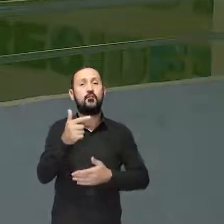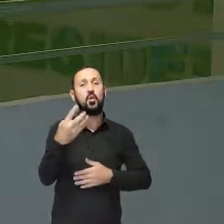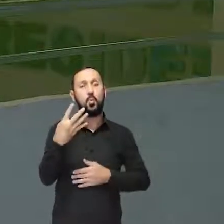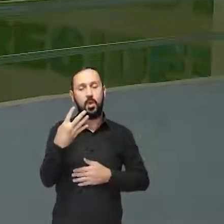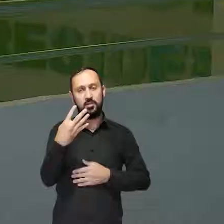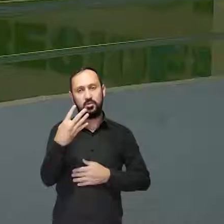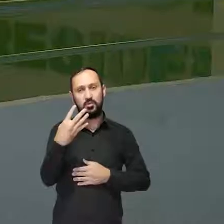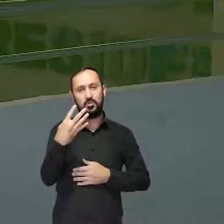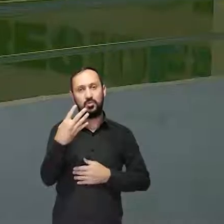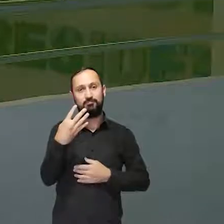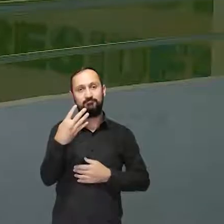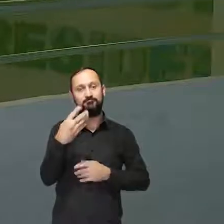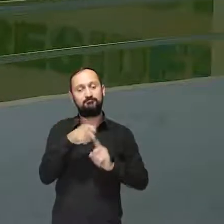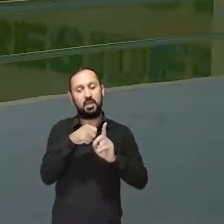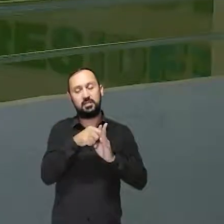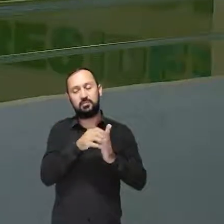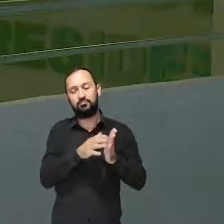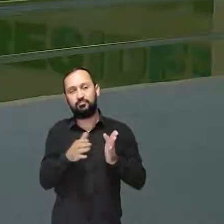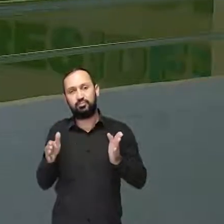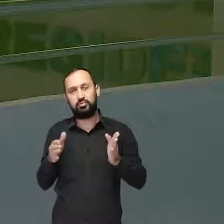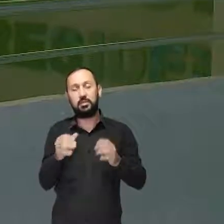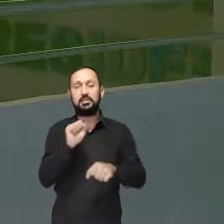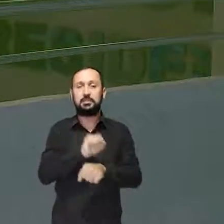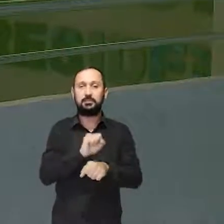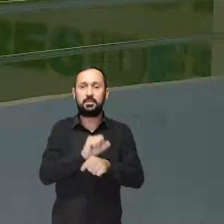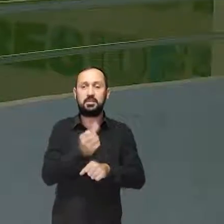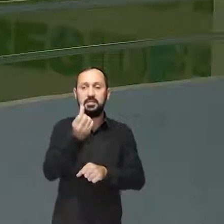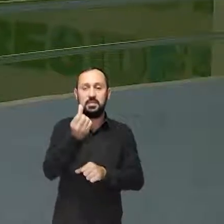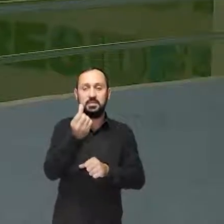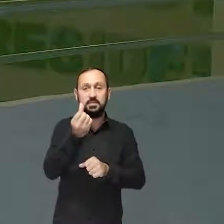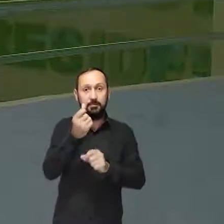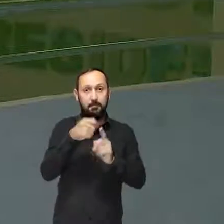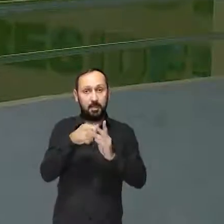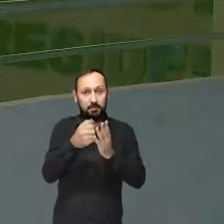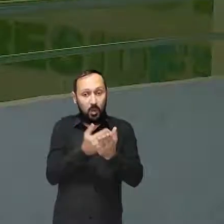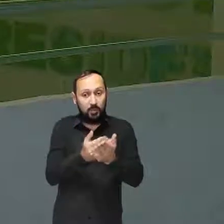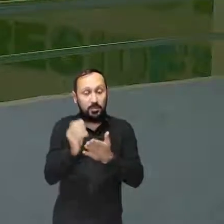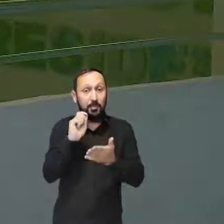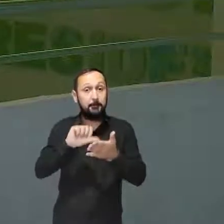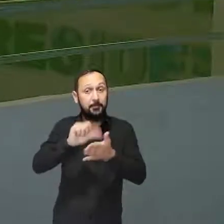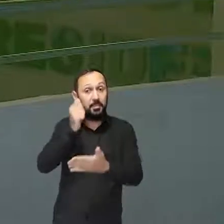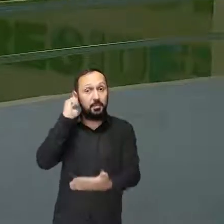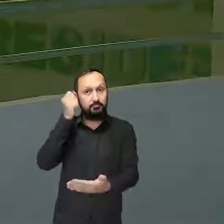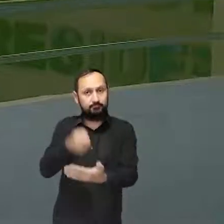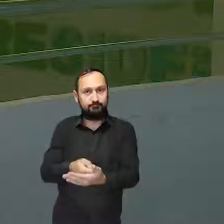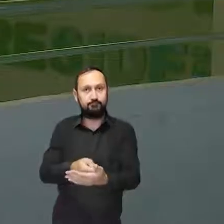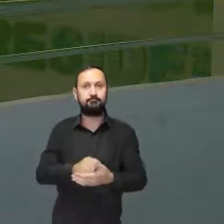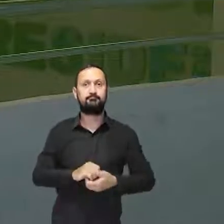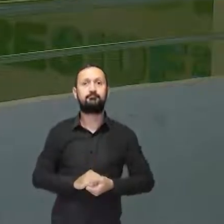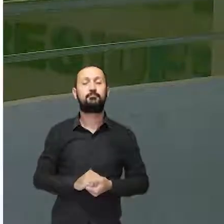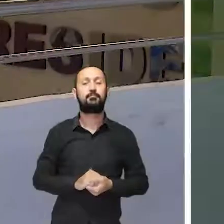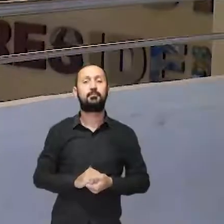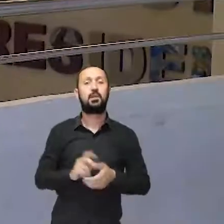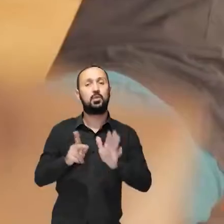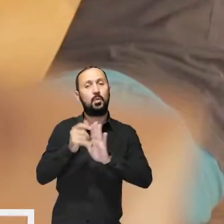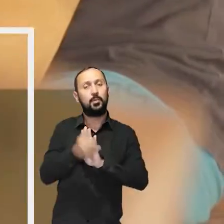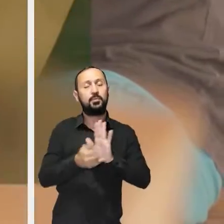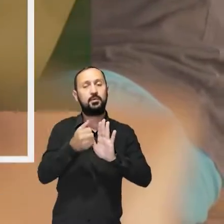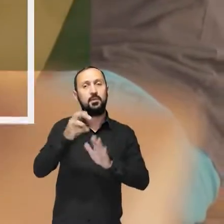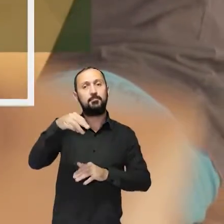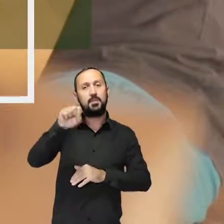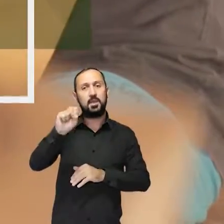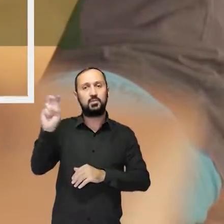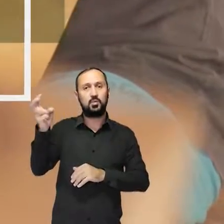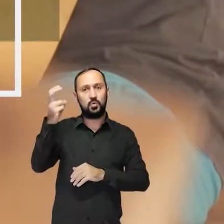ser feito em até 24 vezes, com a carência de 6 meses para o pagamento da primeira parcela. E